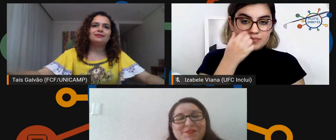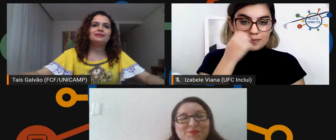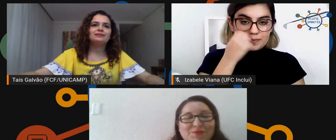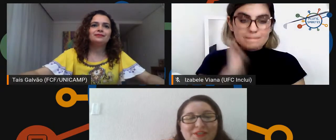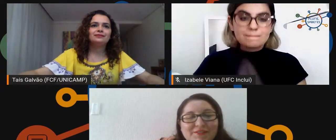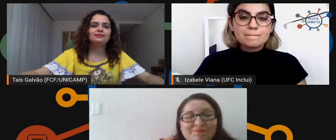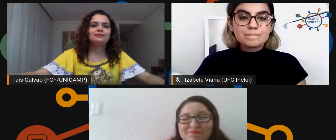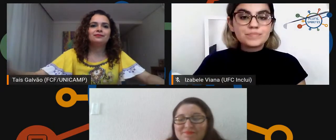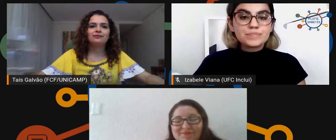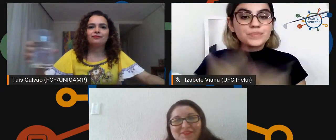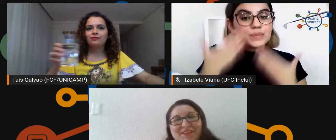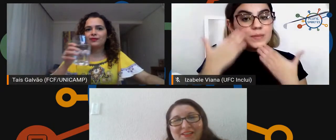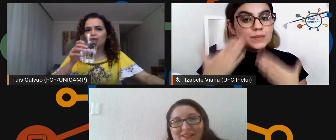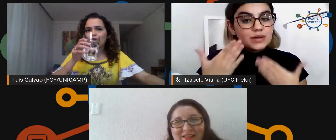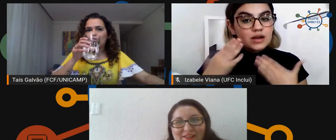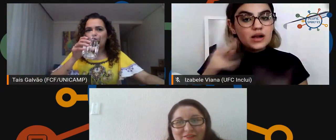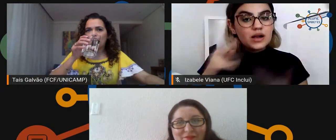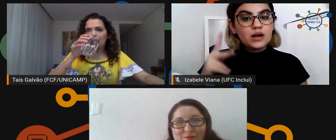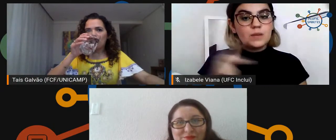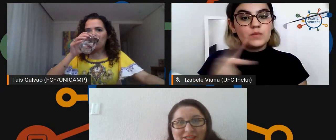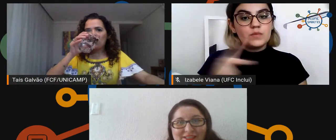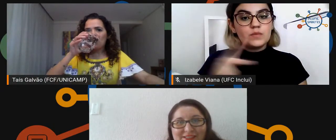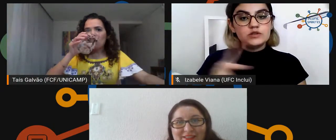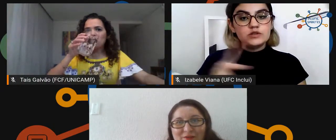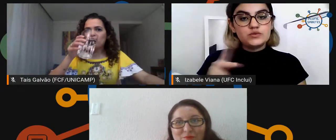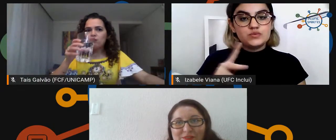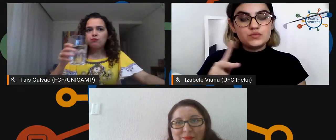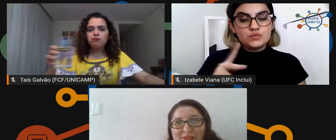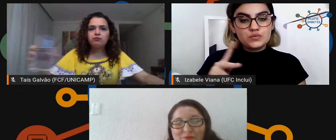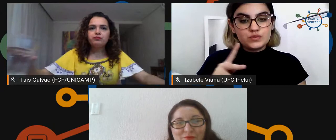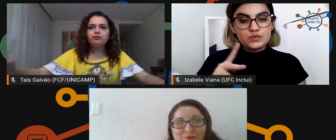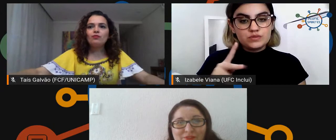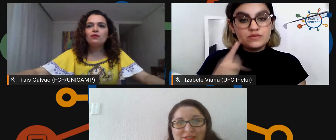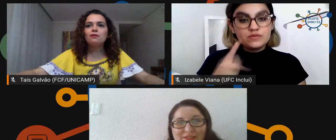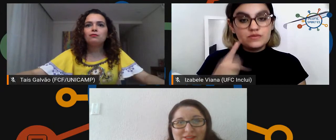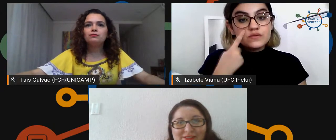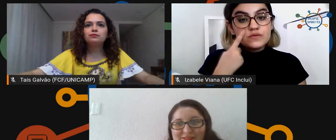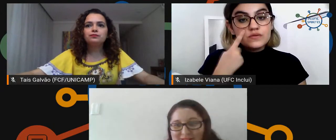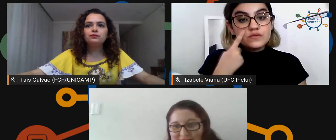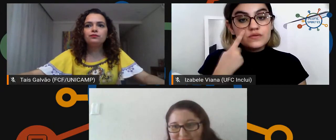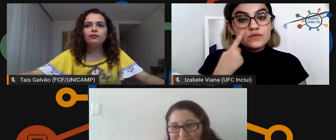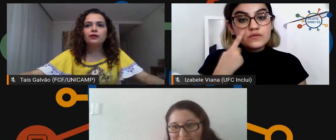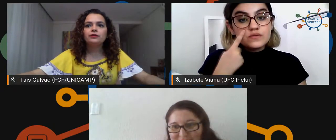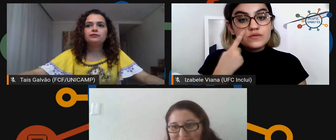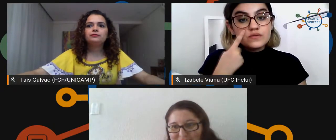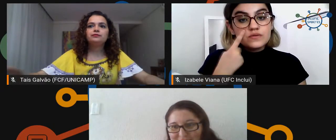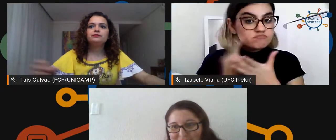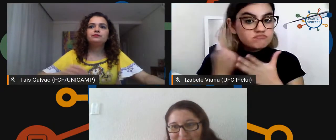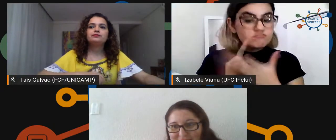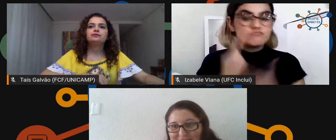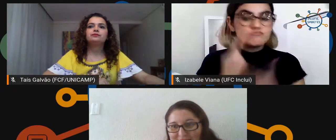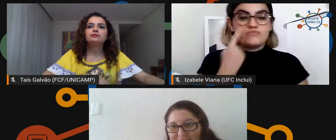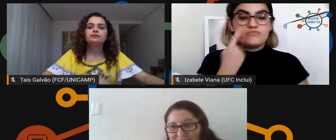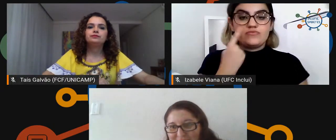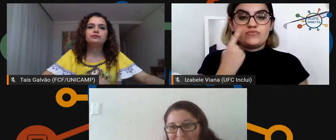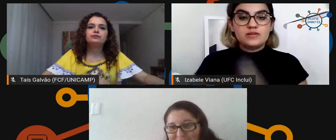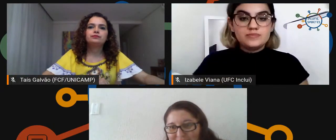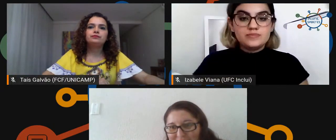Obrigada, professora. Vamos ver aqui se tem algumas perguntas.